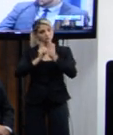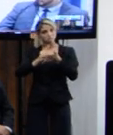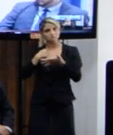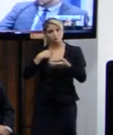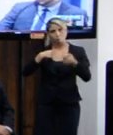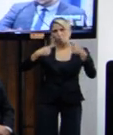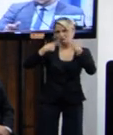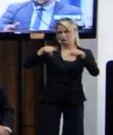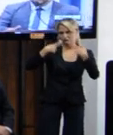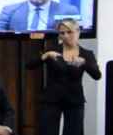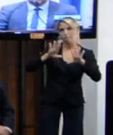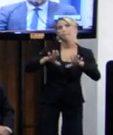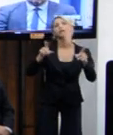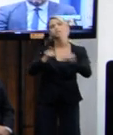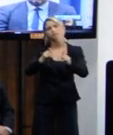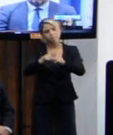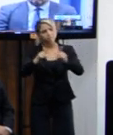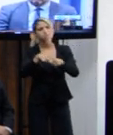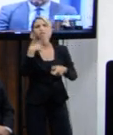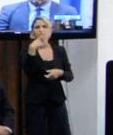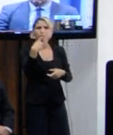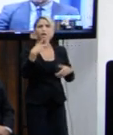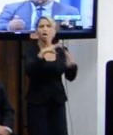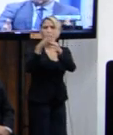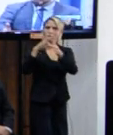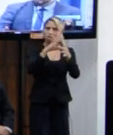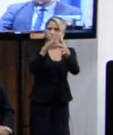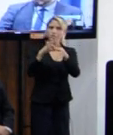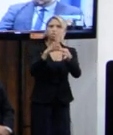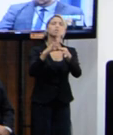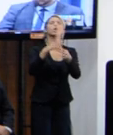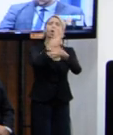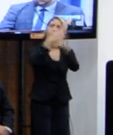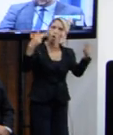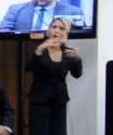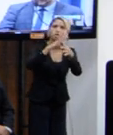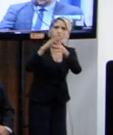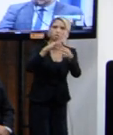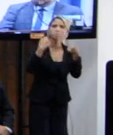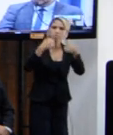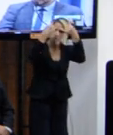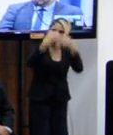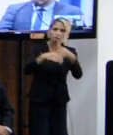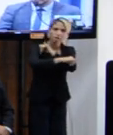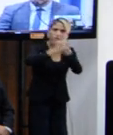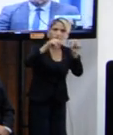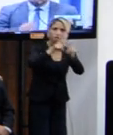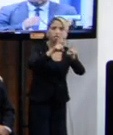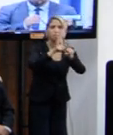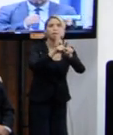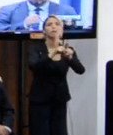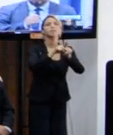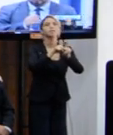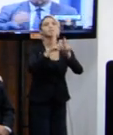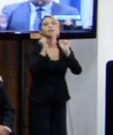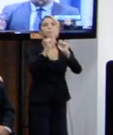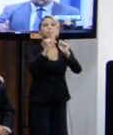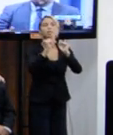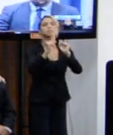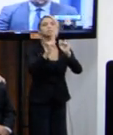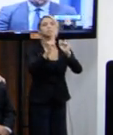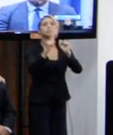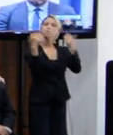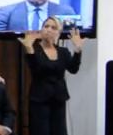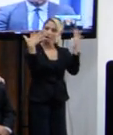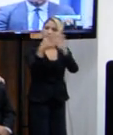orelha, mas também para estabelecer parcerias em prol daquilo que era importante para a casa. Então posso testemunhar isso aqui,